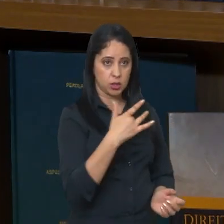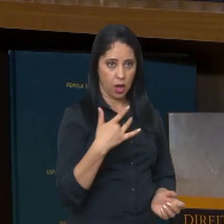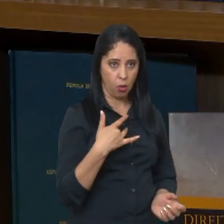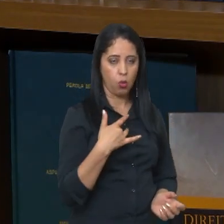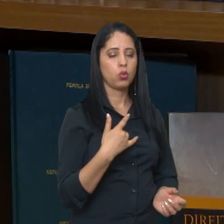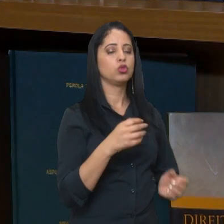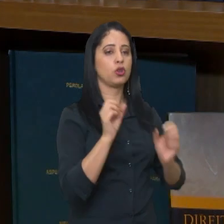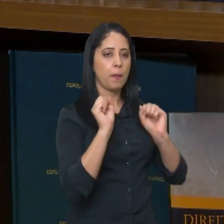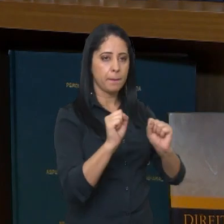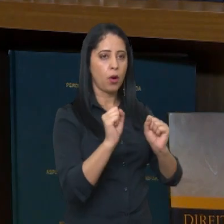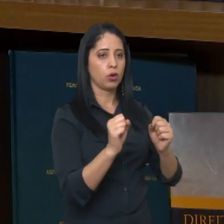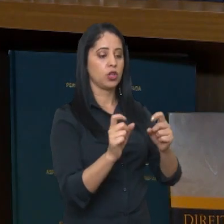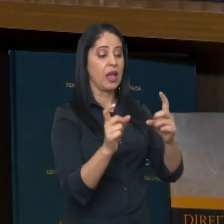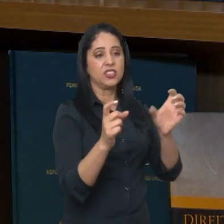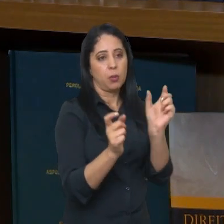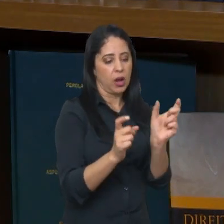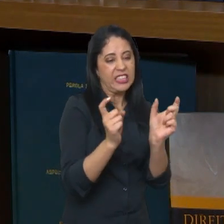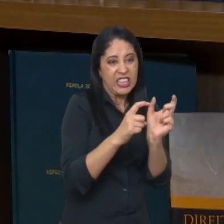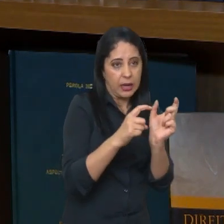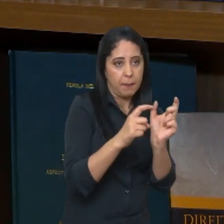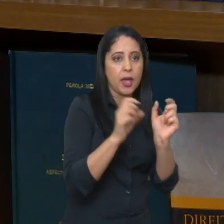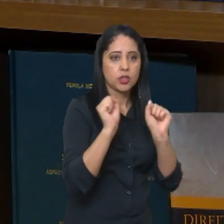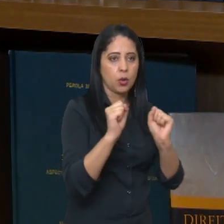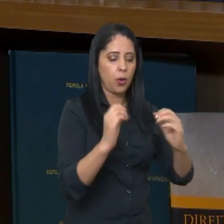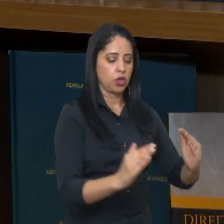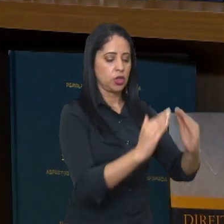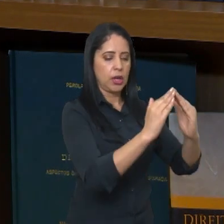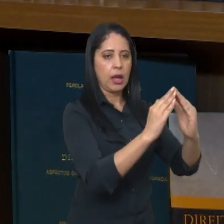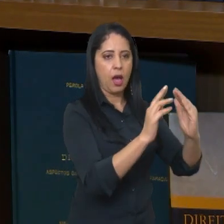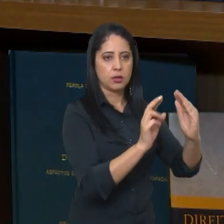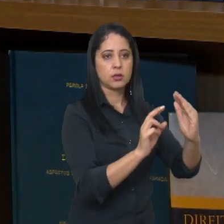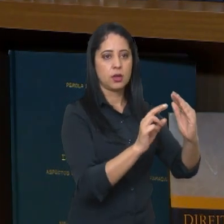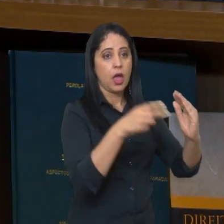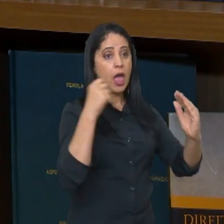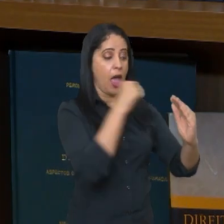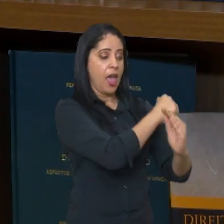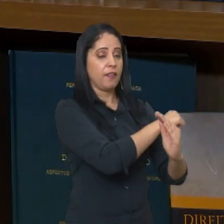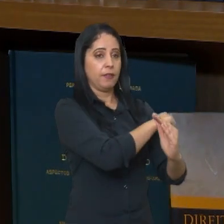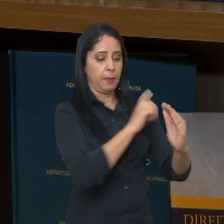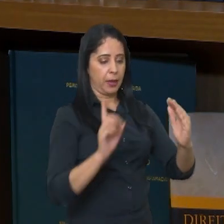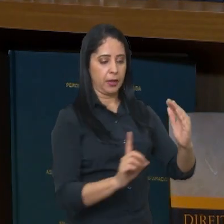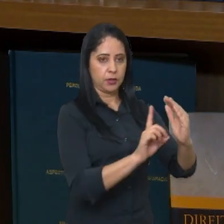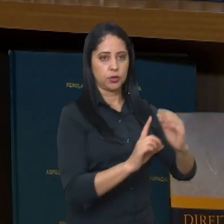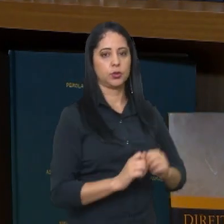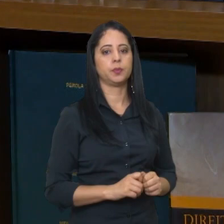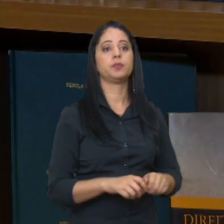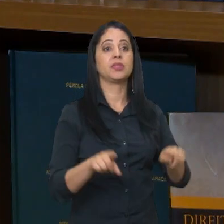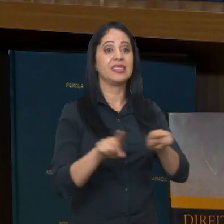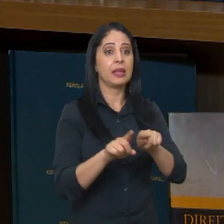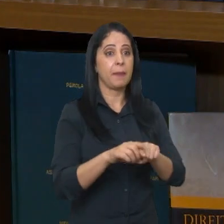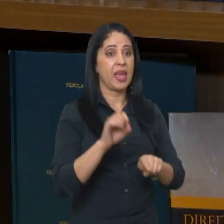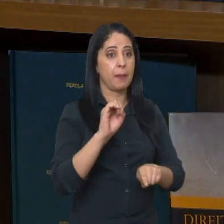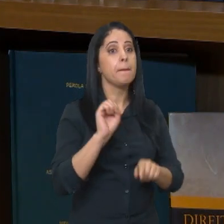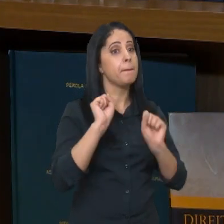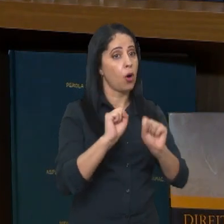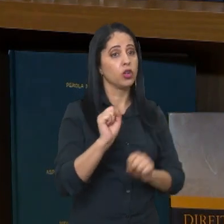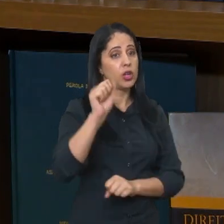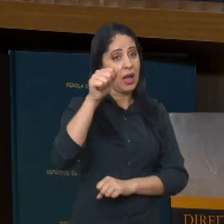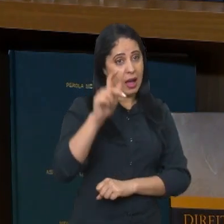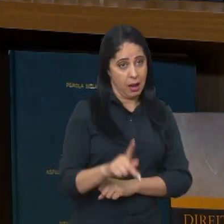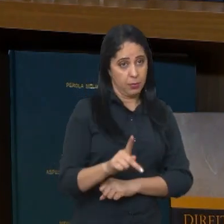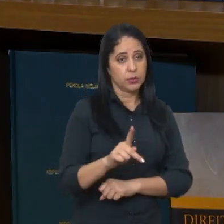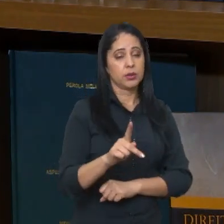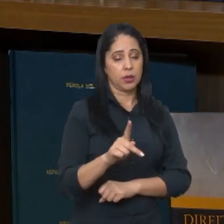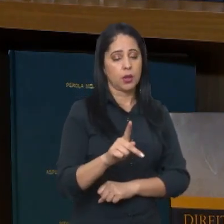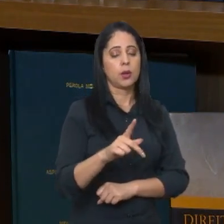questão. Outro direito relevante é a questão da aposentadoria por invalidez, com acréscimo de 25% no